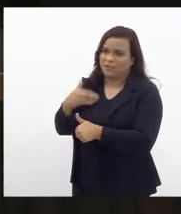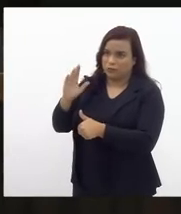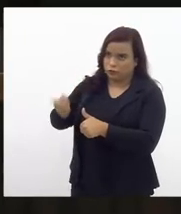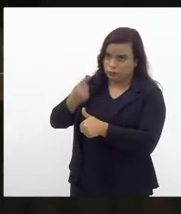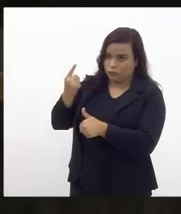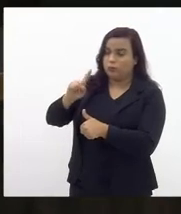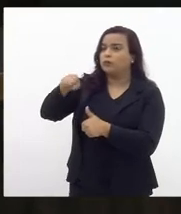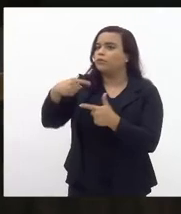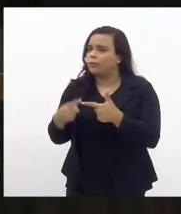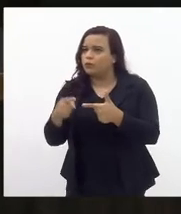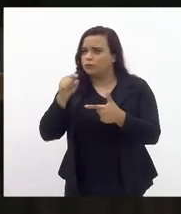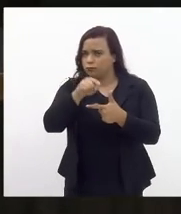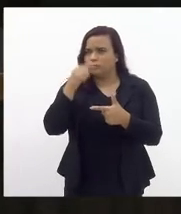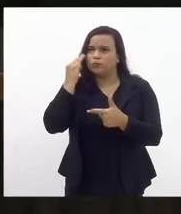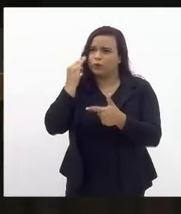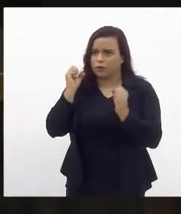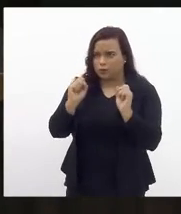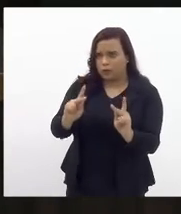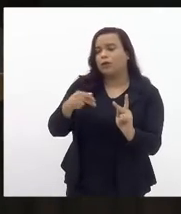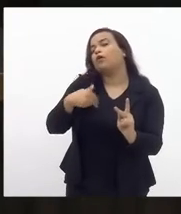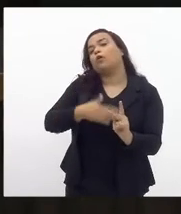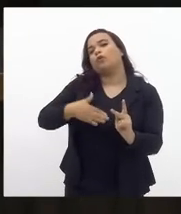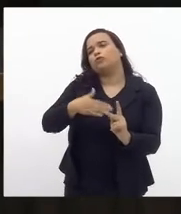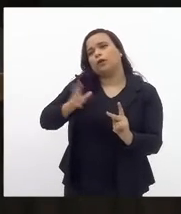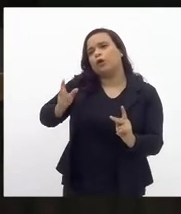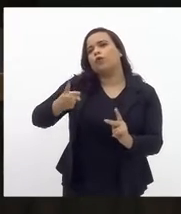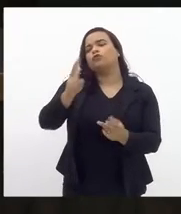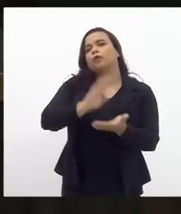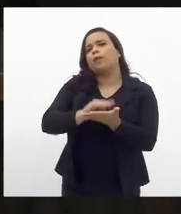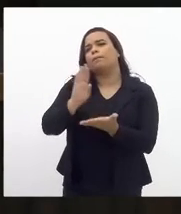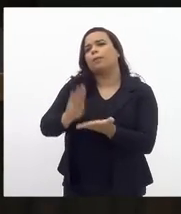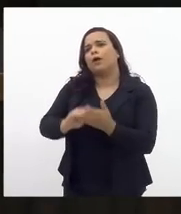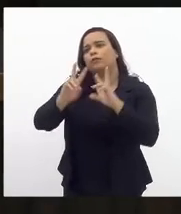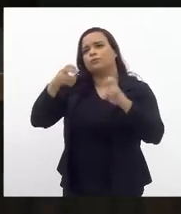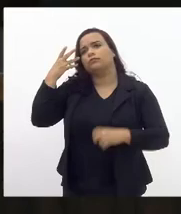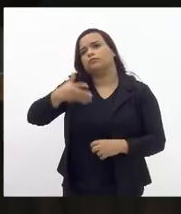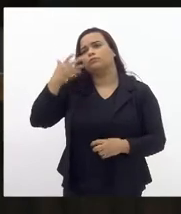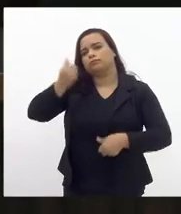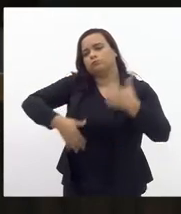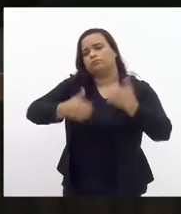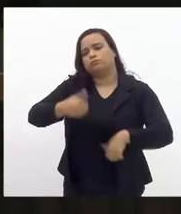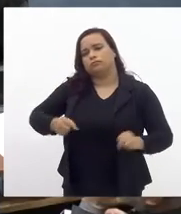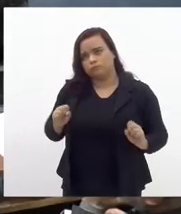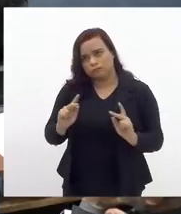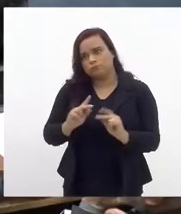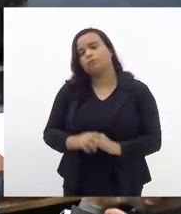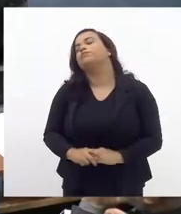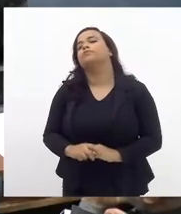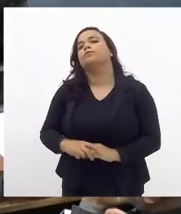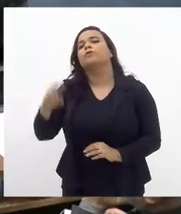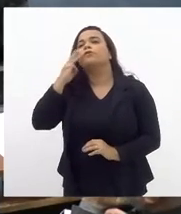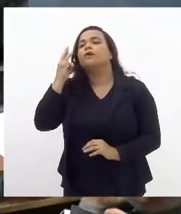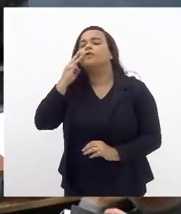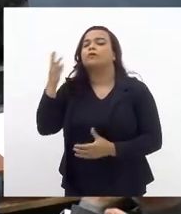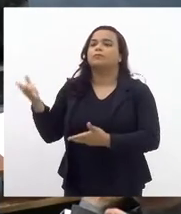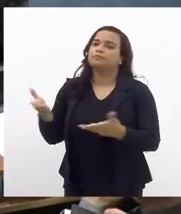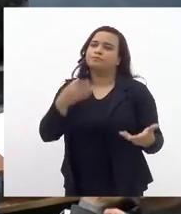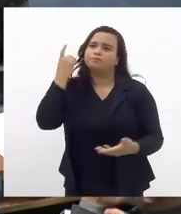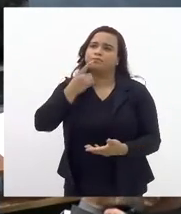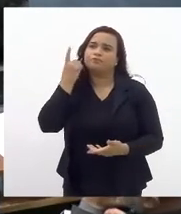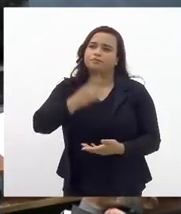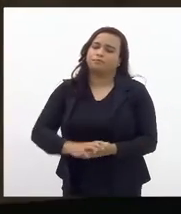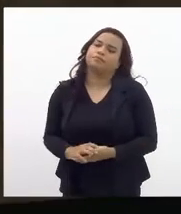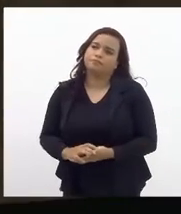depois Vossa Excelência, e eu gostaria de continuar com a pauta da sessão. Deputado Valdeg.